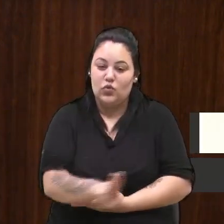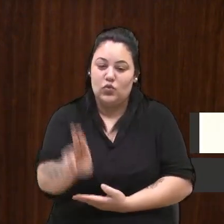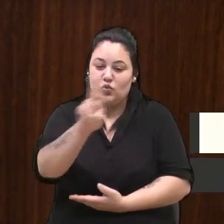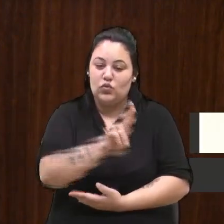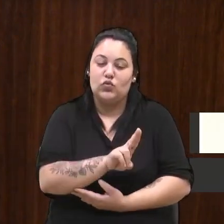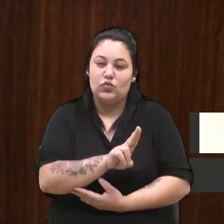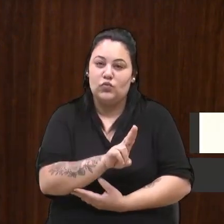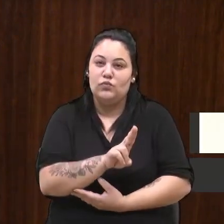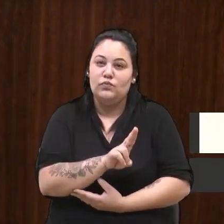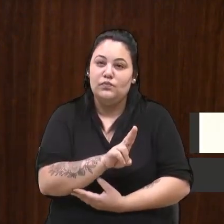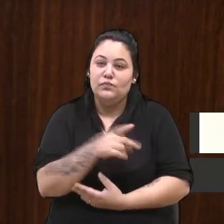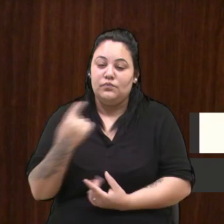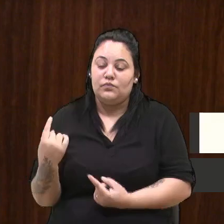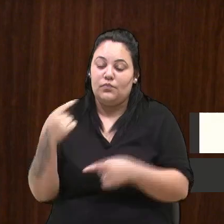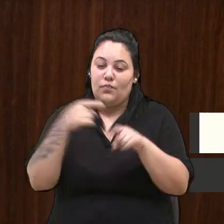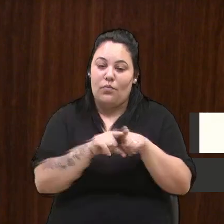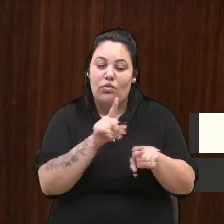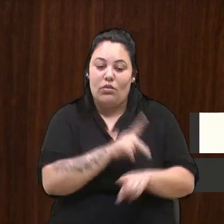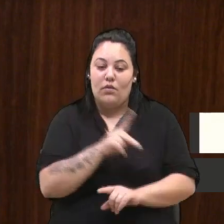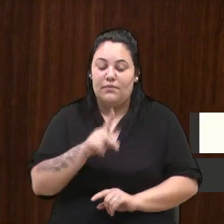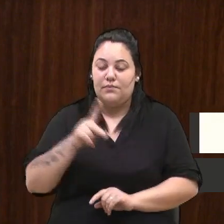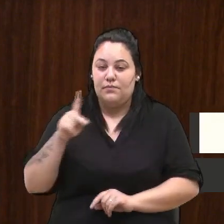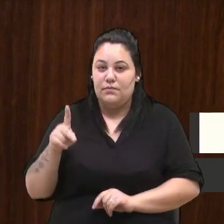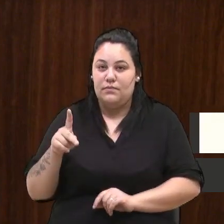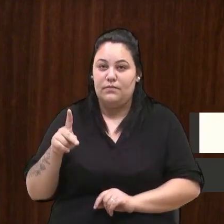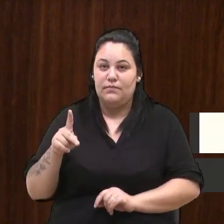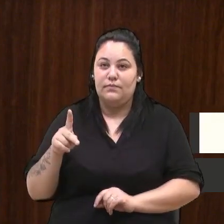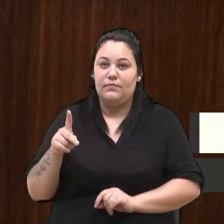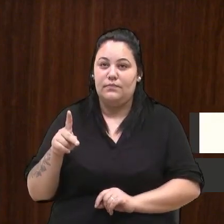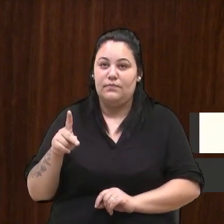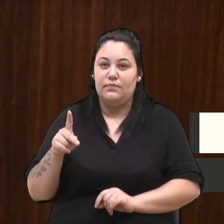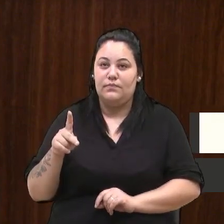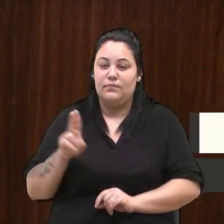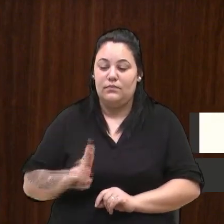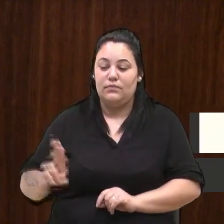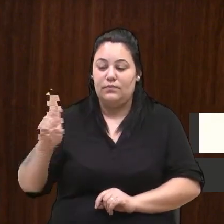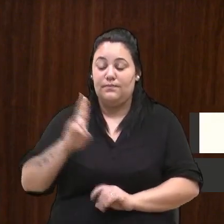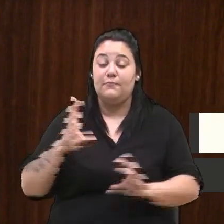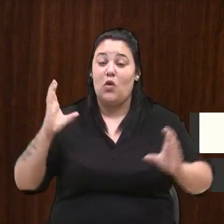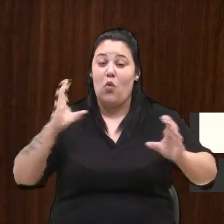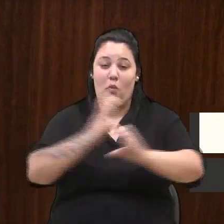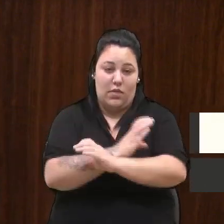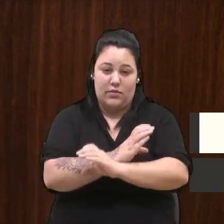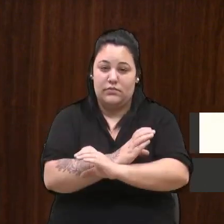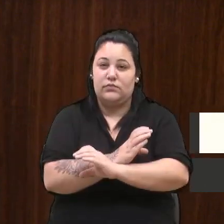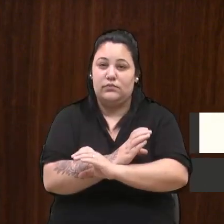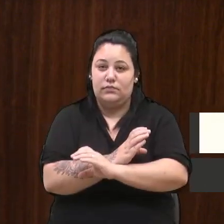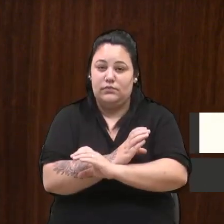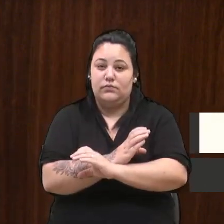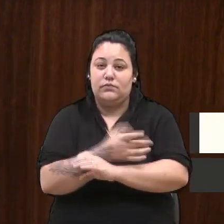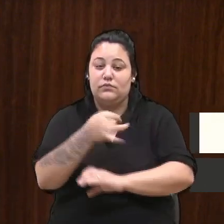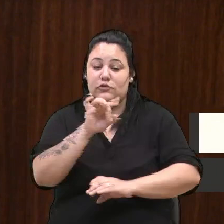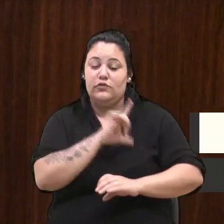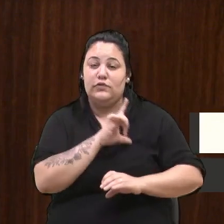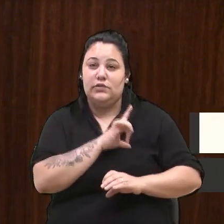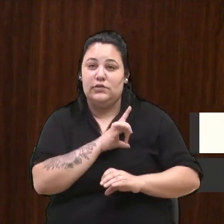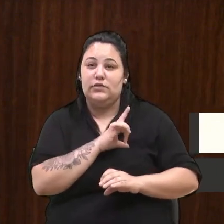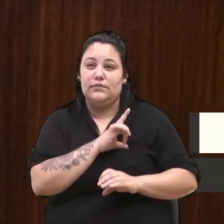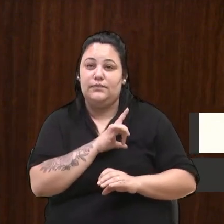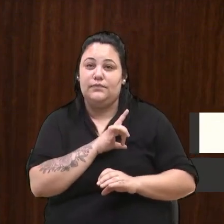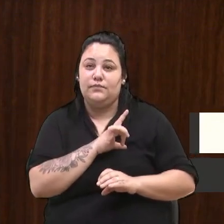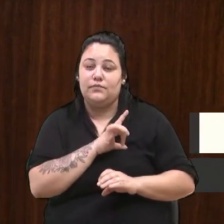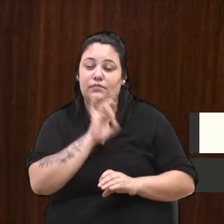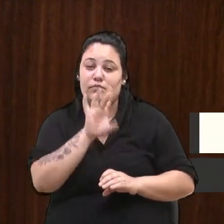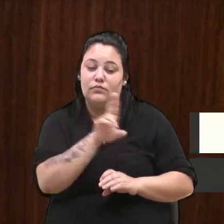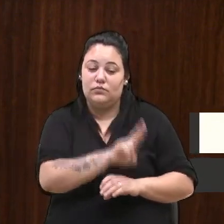de parceria público-privada ocupada integralmente, que a gente vai ter essa concessão apenas do